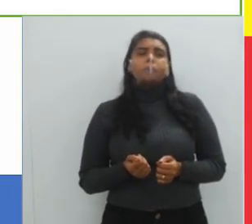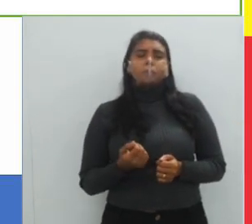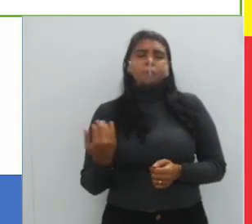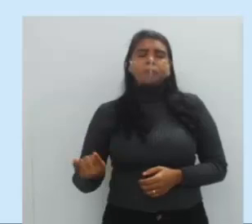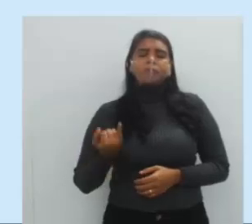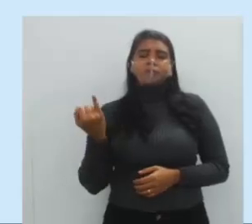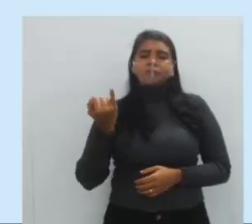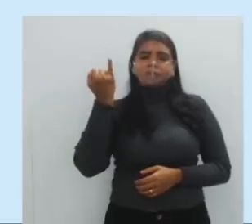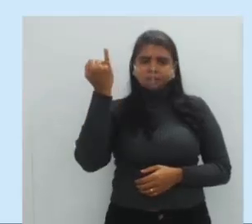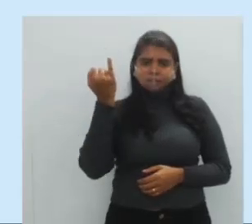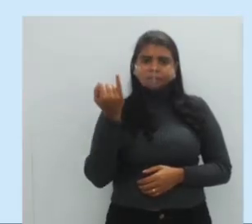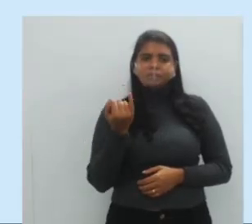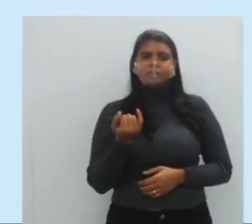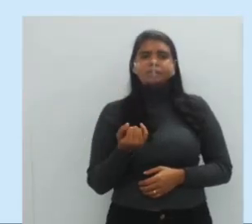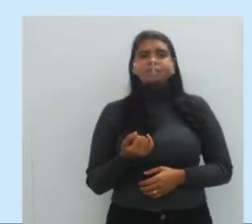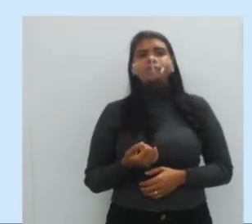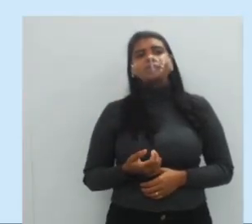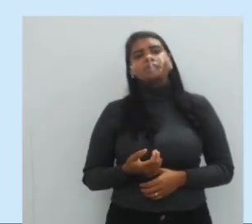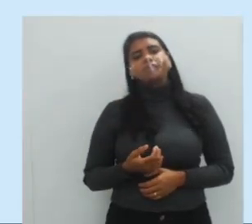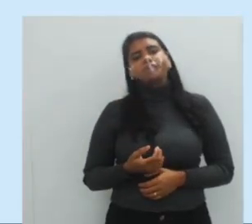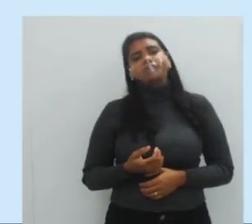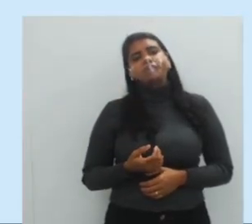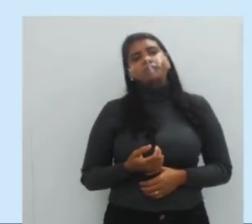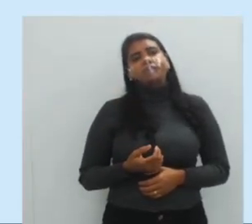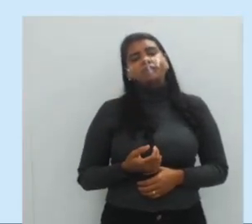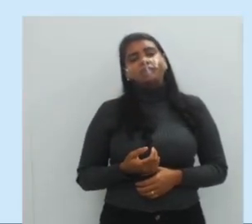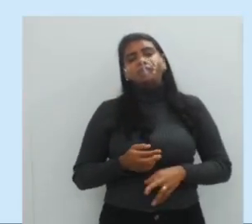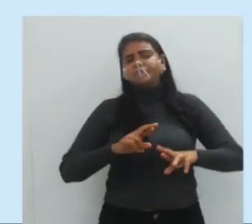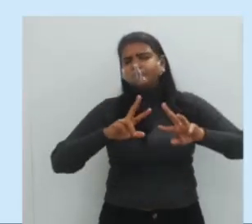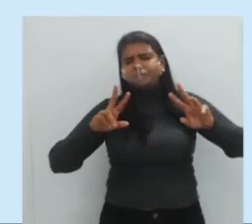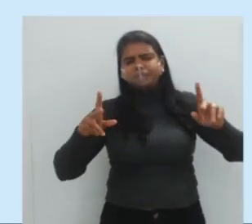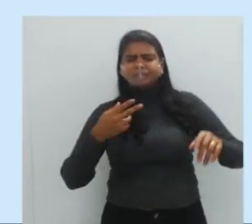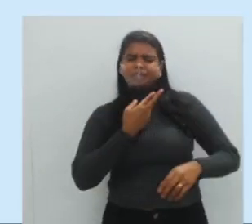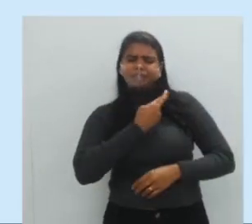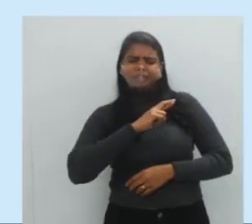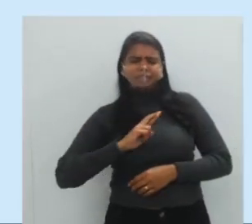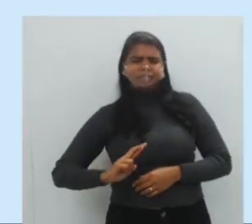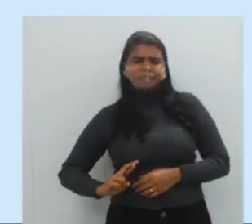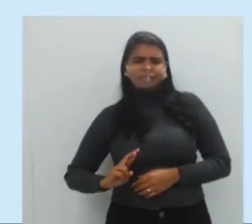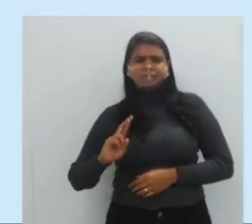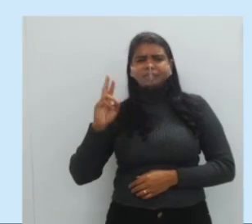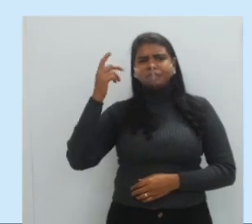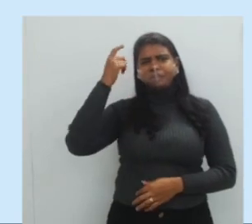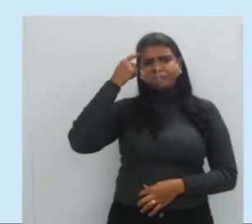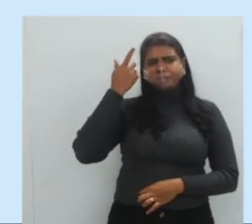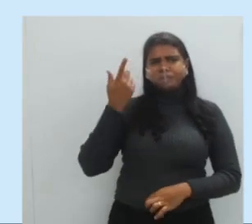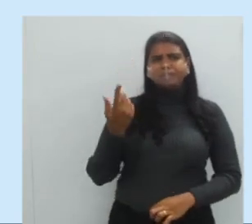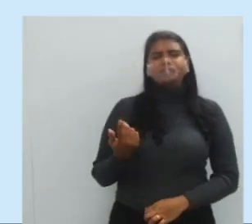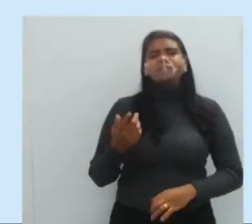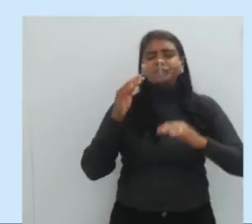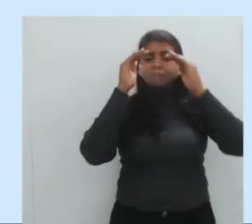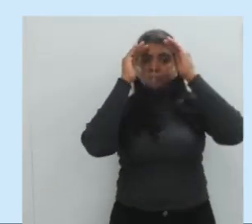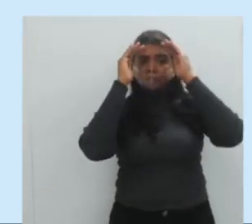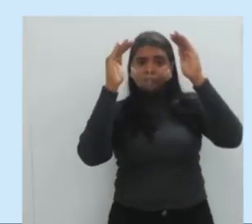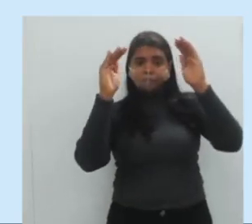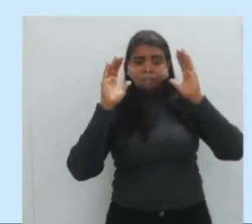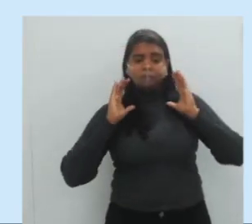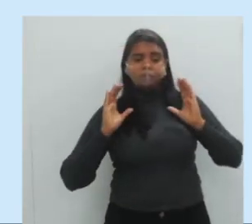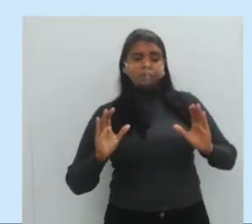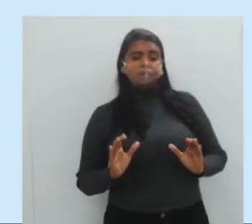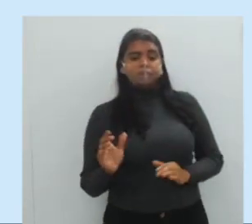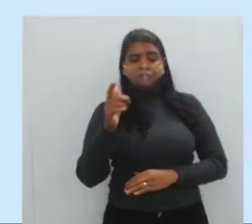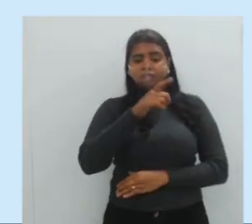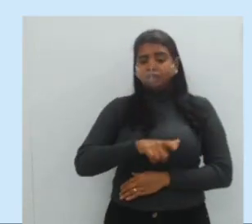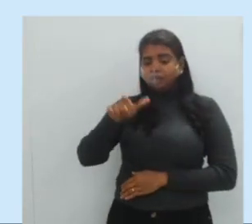Rossato. E é importante, por ser grande, por essa questão da diversidade, também está atrelado o quê? O